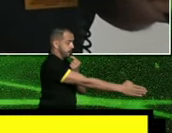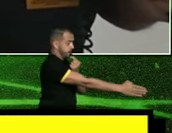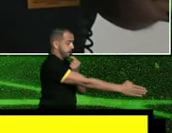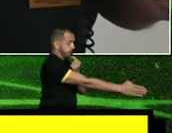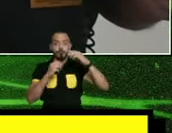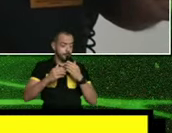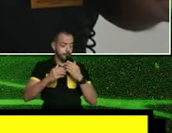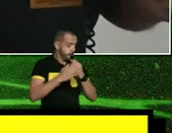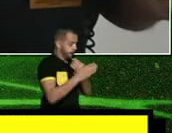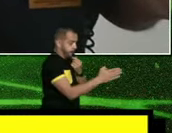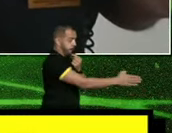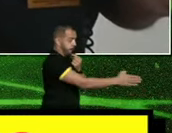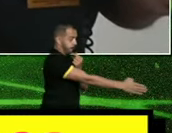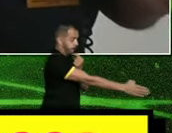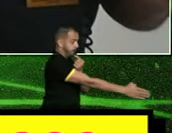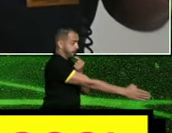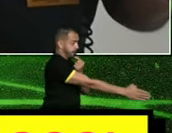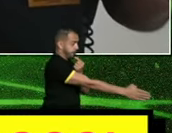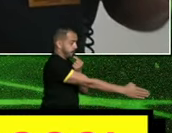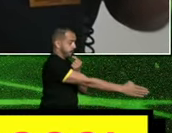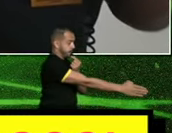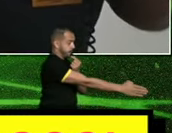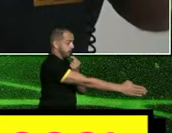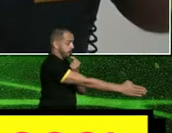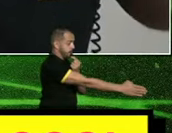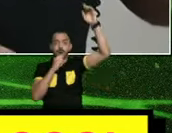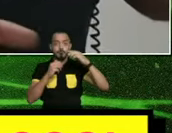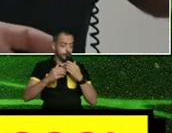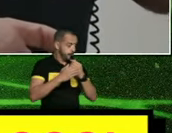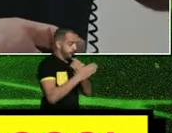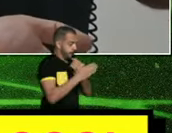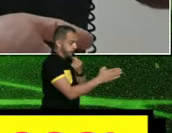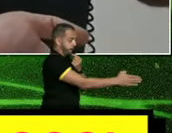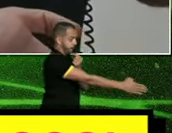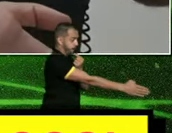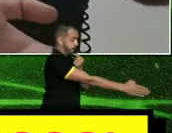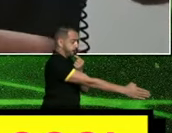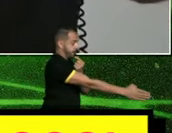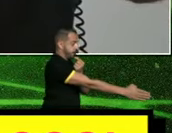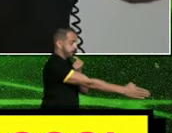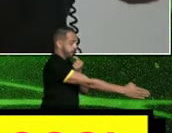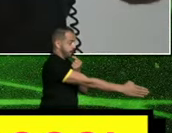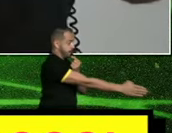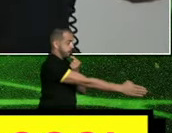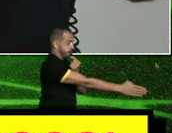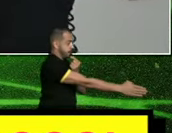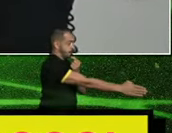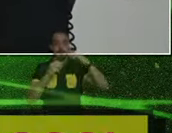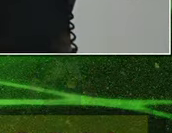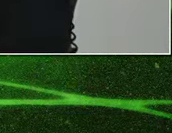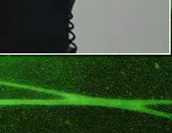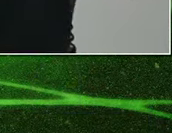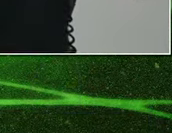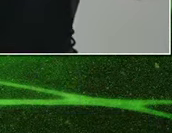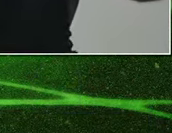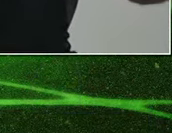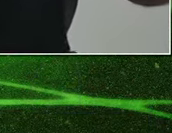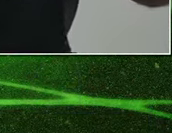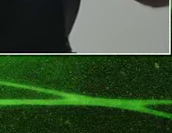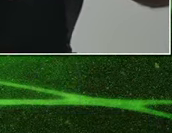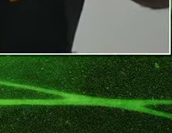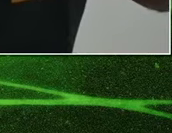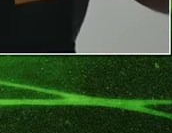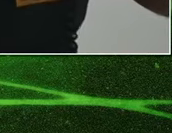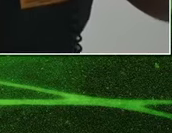rebate ela rebateu no pé de Quem deveria do gemerson ele de PR Olha o Cruzeiro Olha o Cruzeiro de novo atenção Olha lá chegou Passou pelo